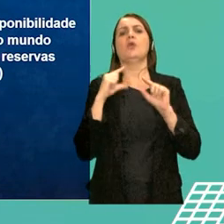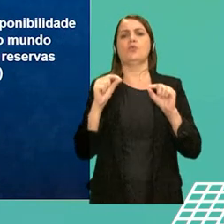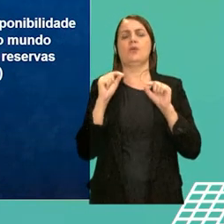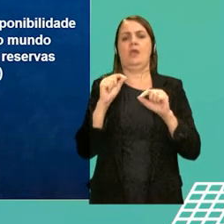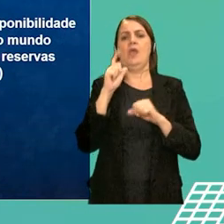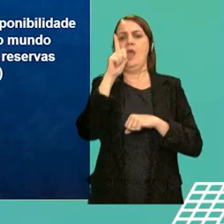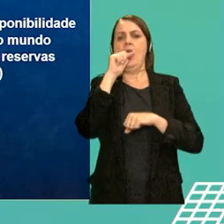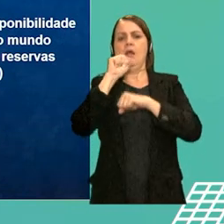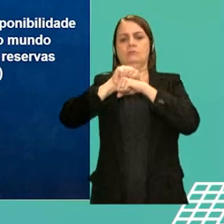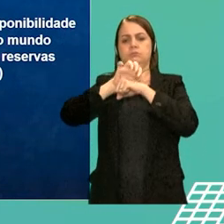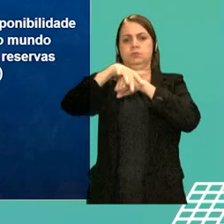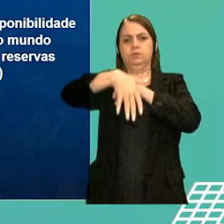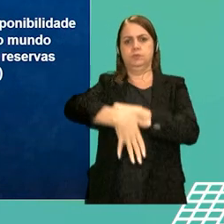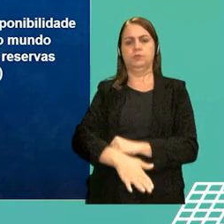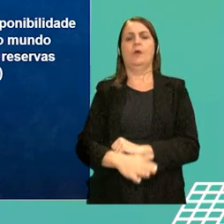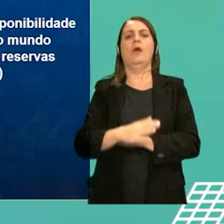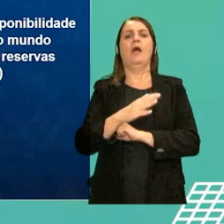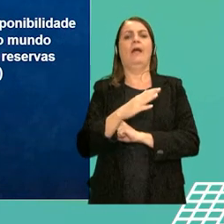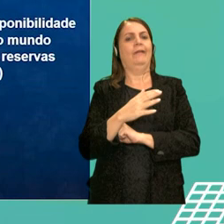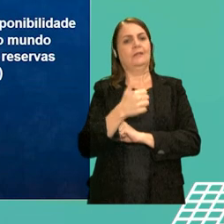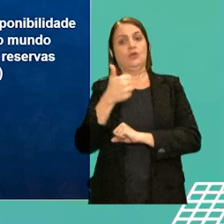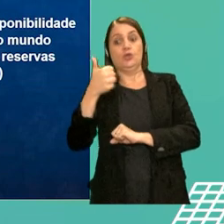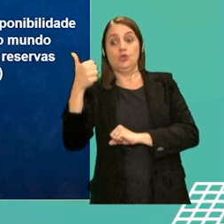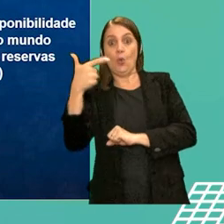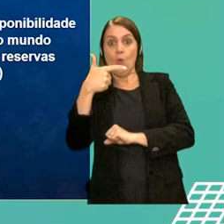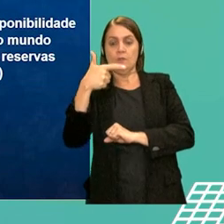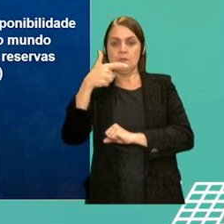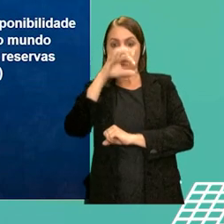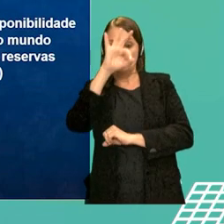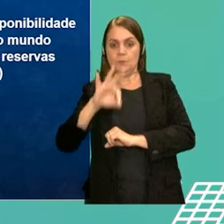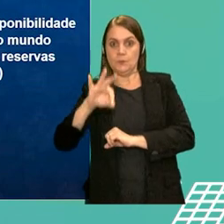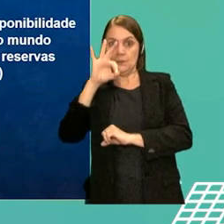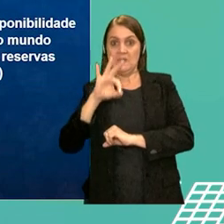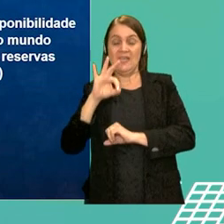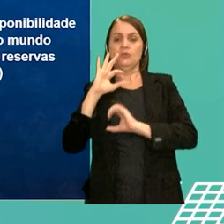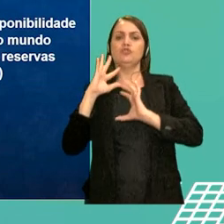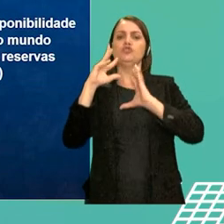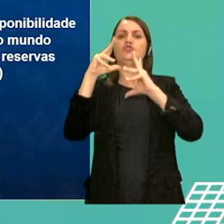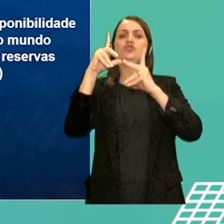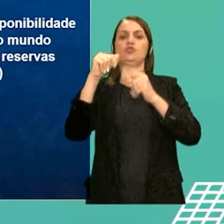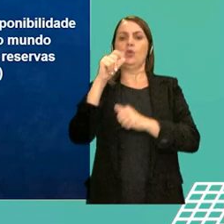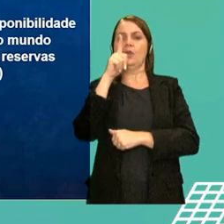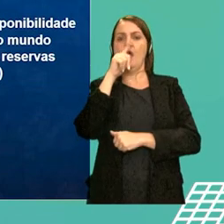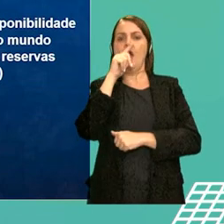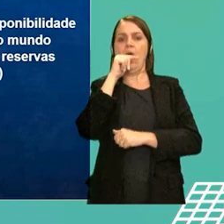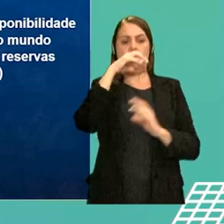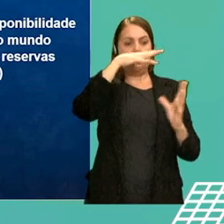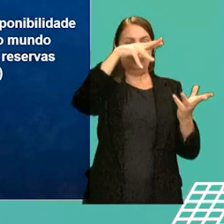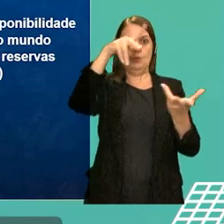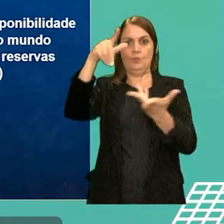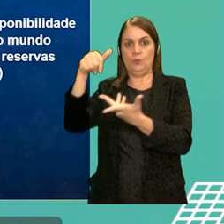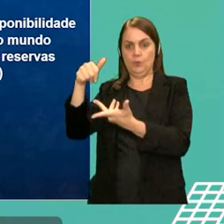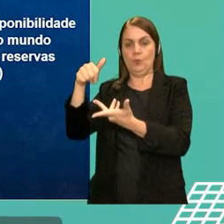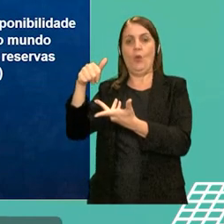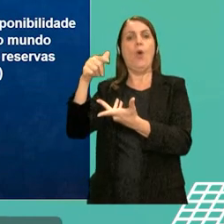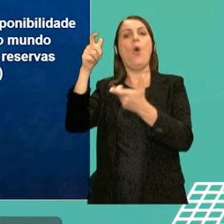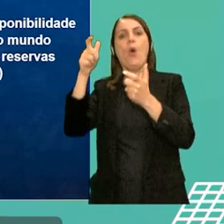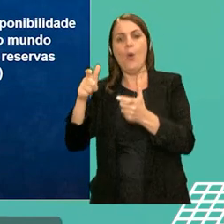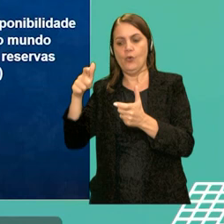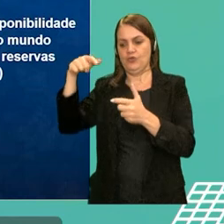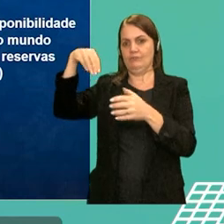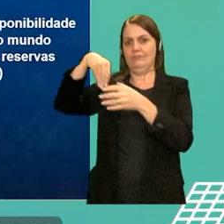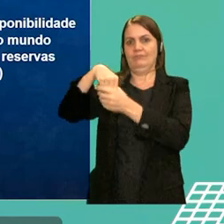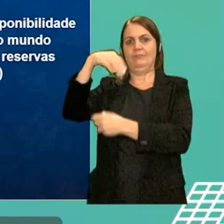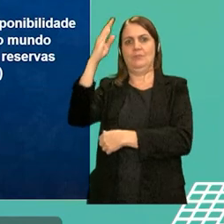cerca de 12% das reservas mundiais, né, e aí nos coloca, nos traz a grande questão. Então, como